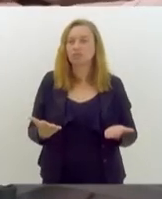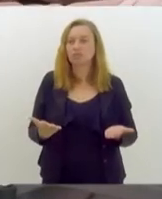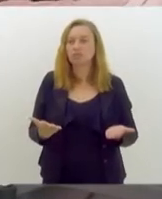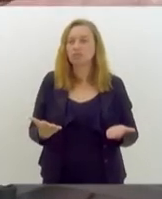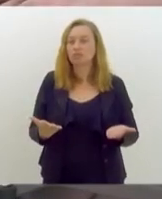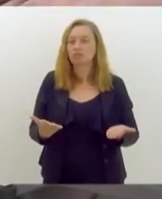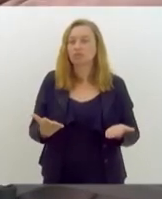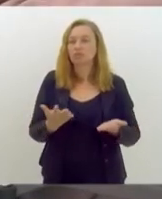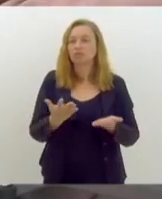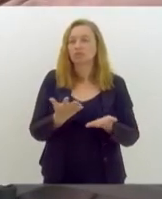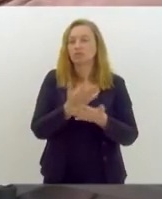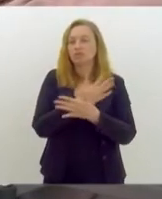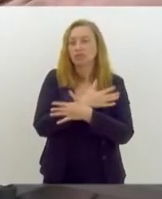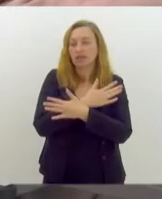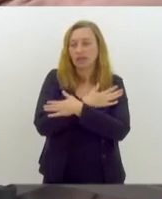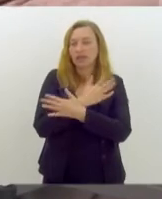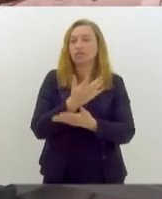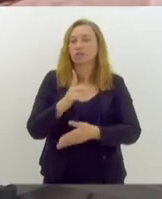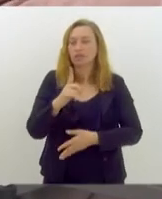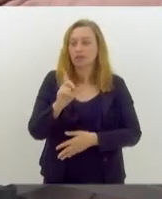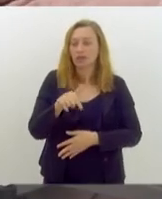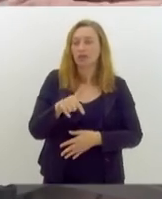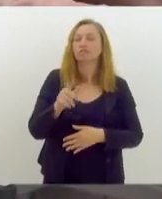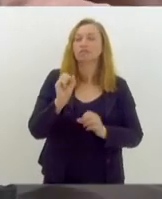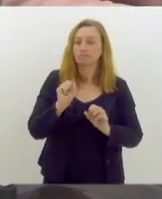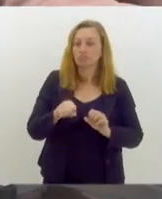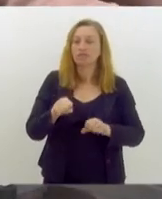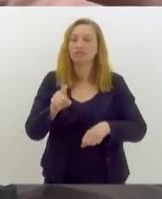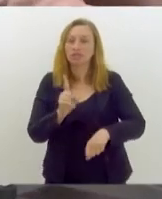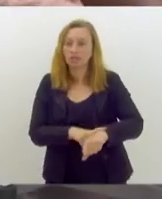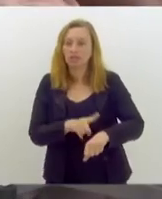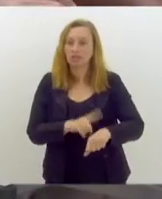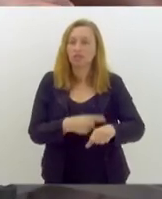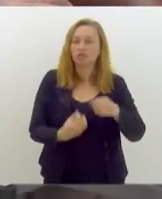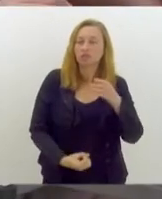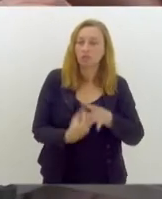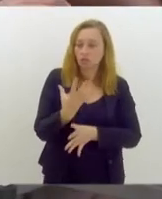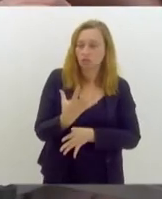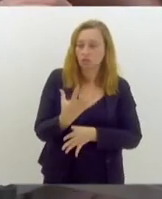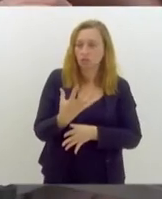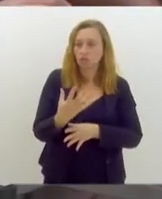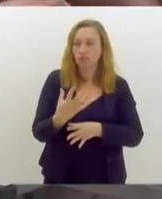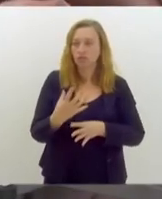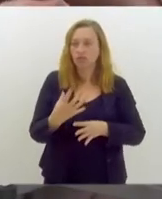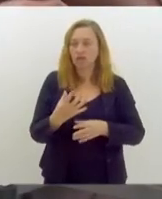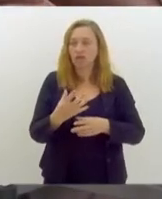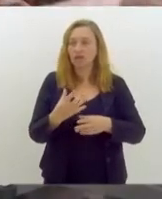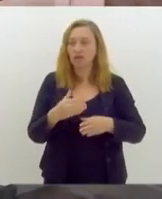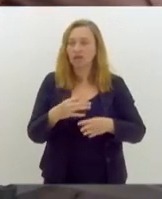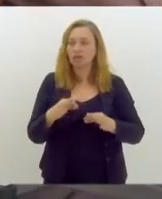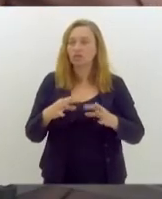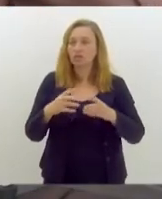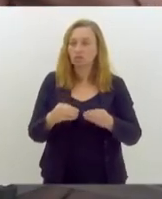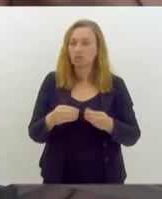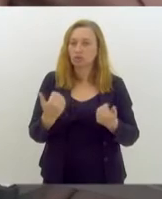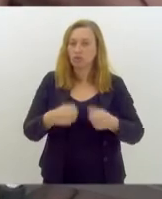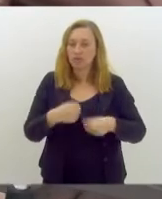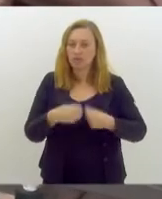se construir a versão final e adicionar aquilo que tiver ainda incompleto